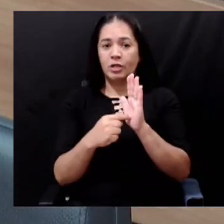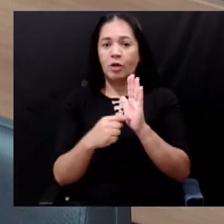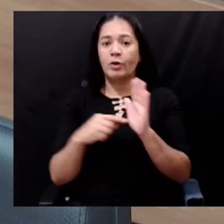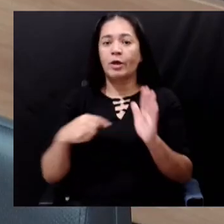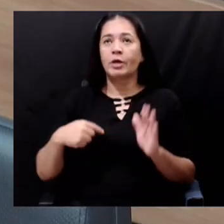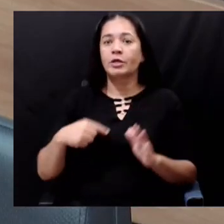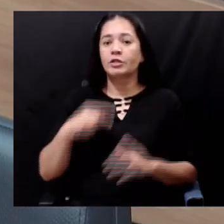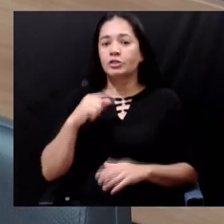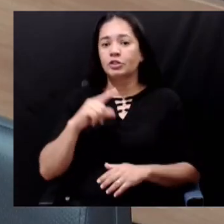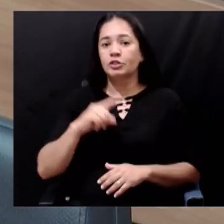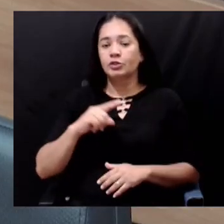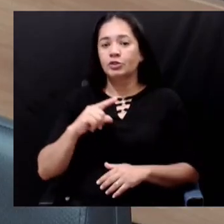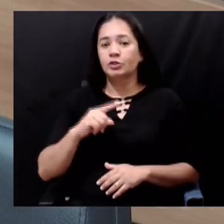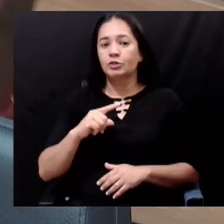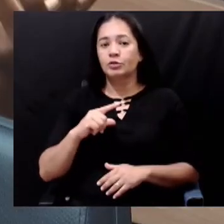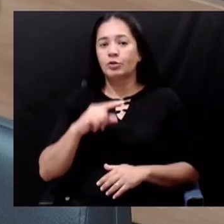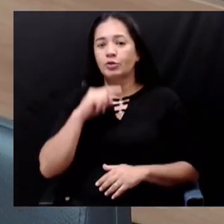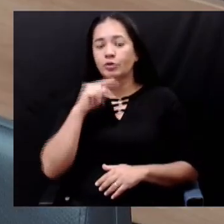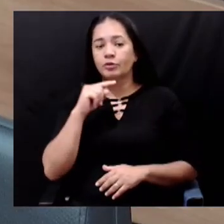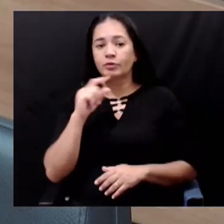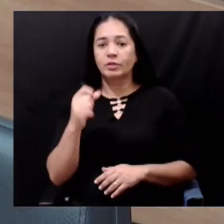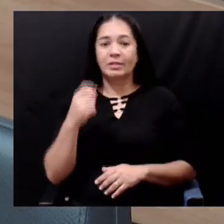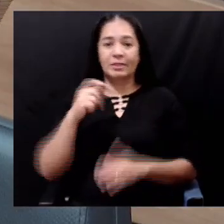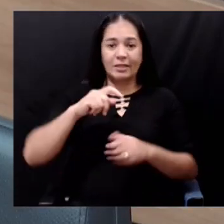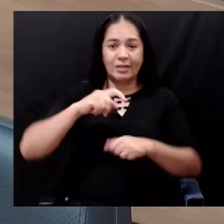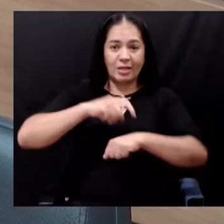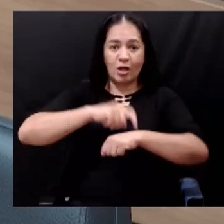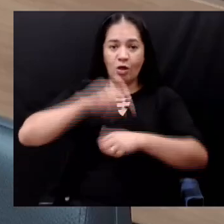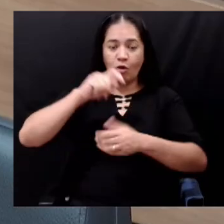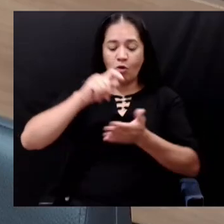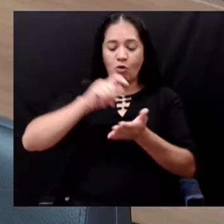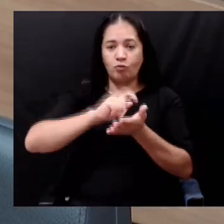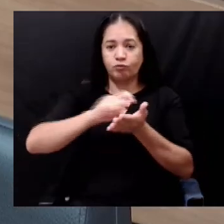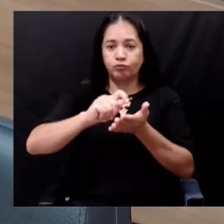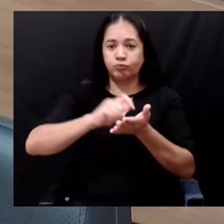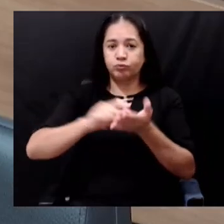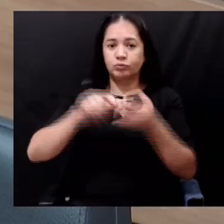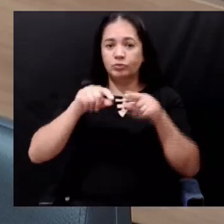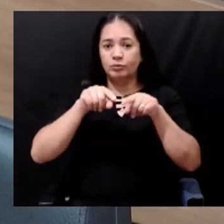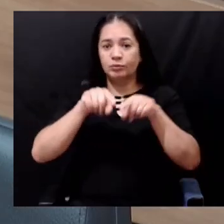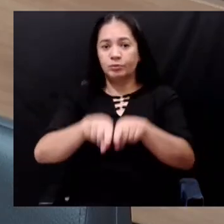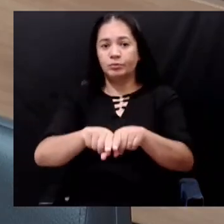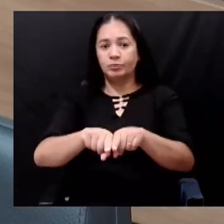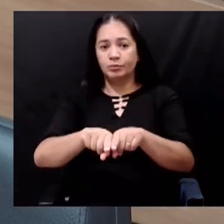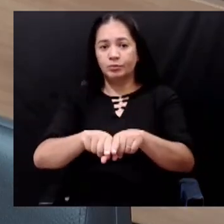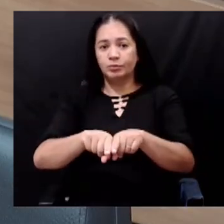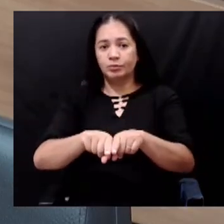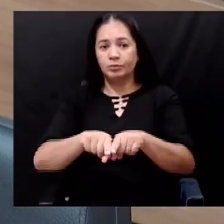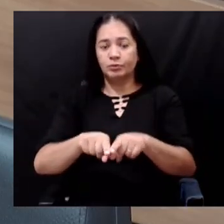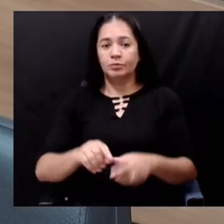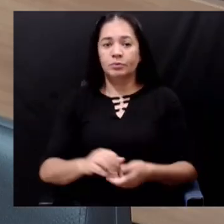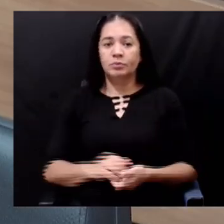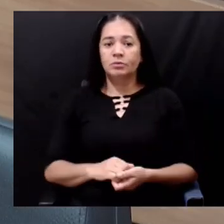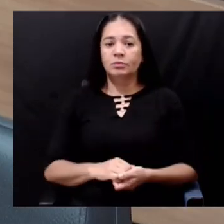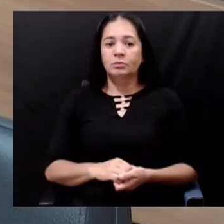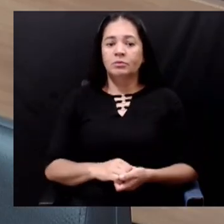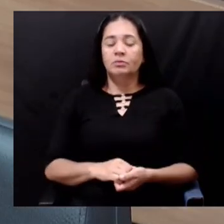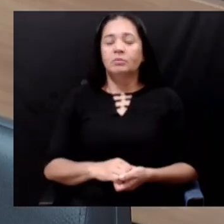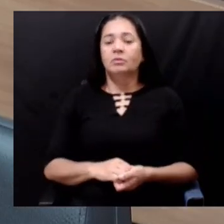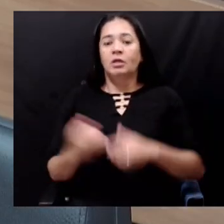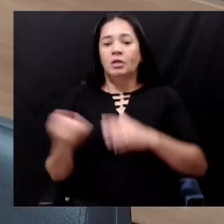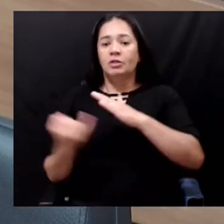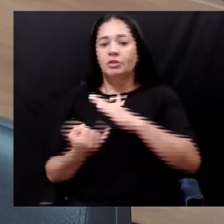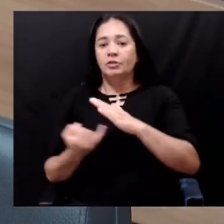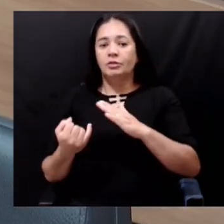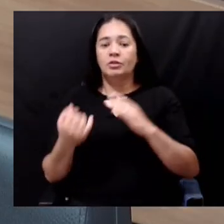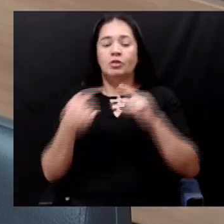termo de parceria, né, ao acolher, quando a instituição operadora assina esse termo de parceria com o